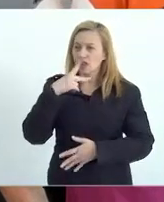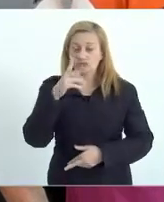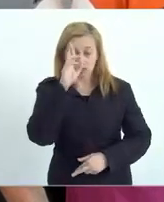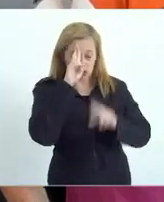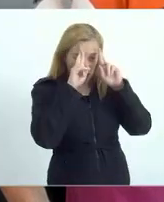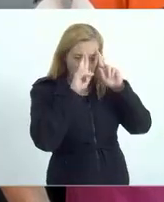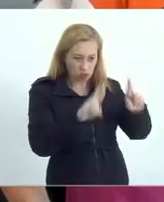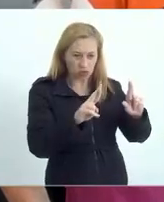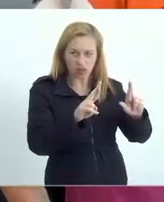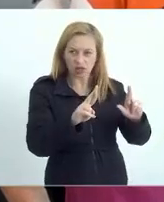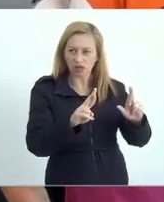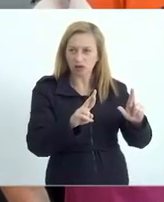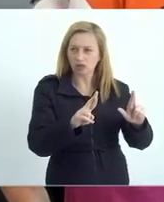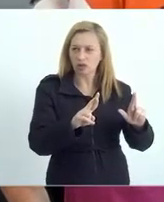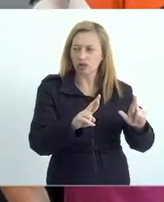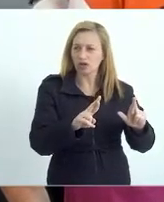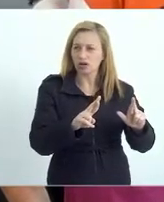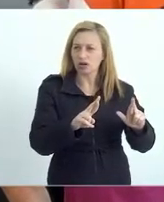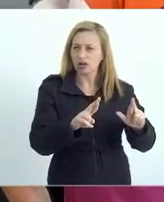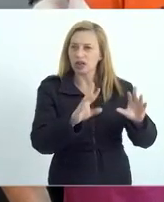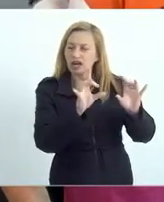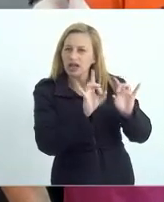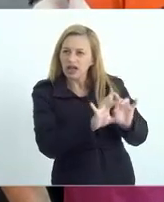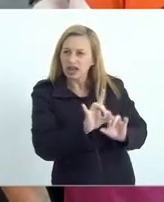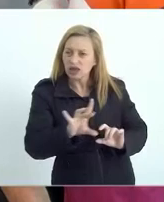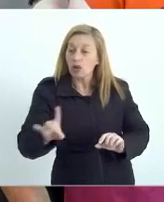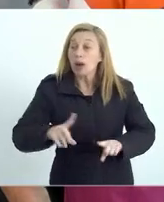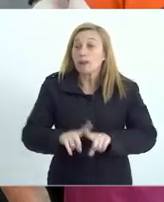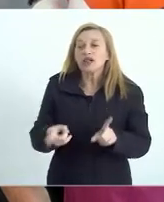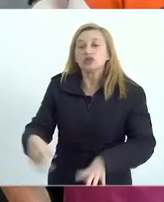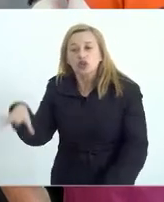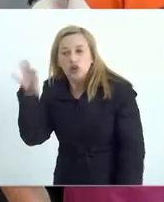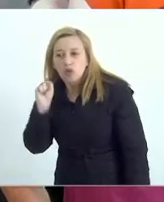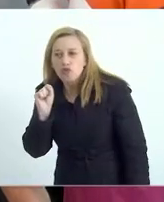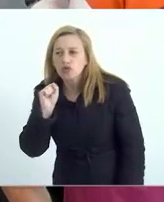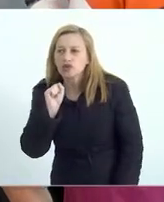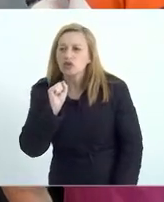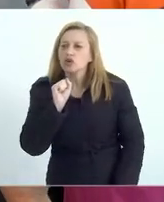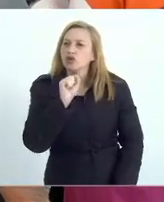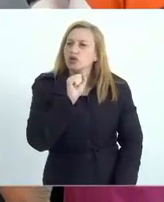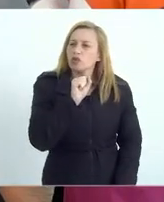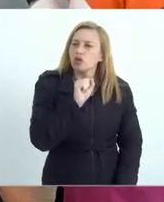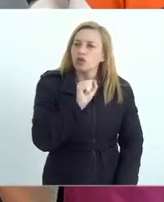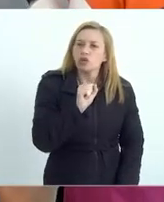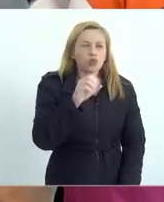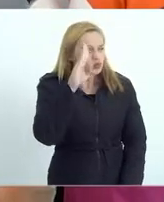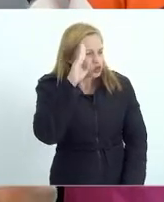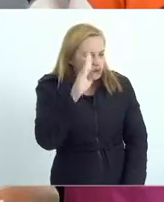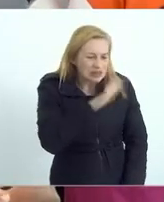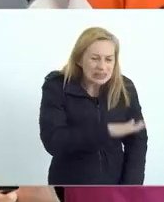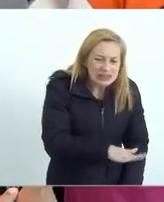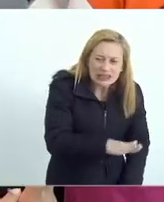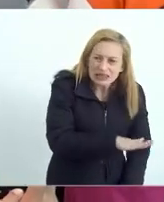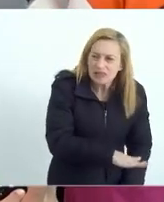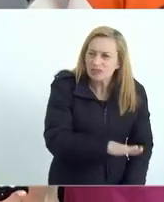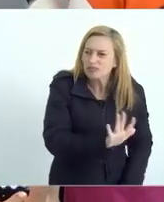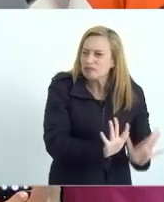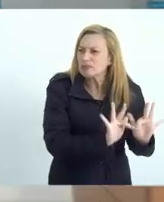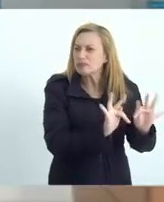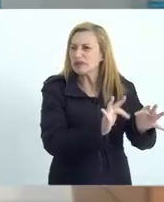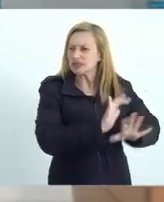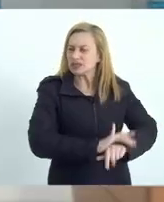que respeitar cadeia hierárquica mas eu tenho que ouvir sim o soldado que tá lá na ponta o cabo que tá lá na ponta